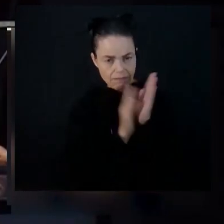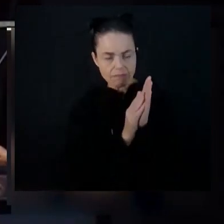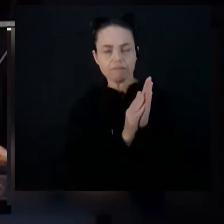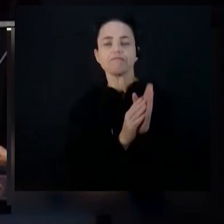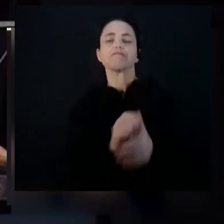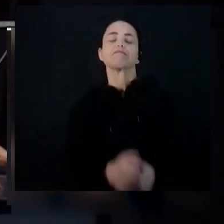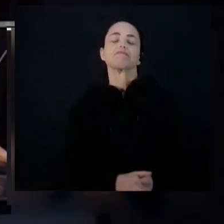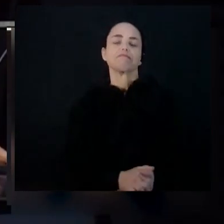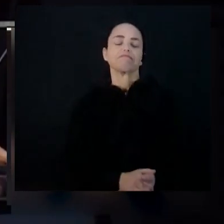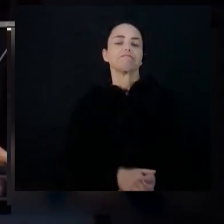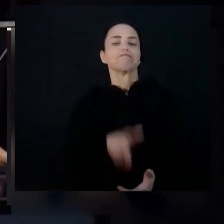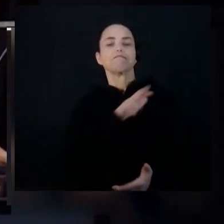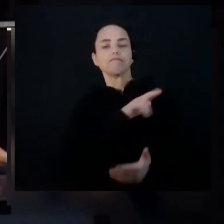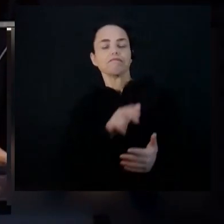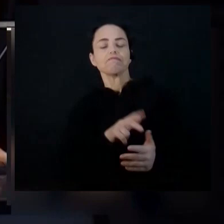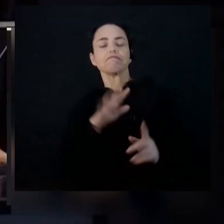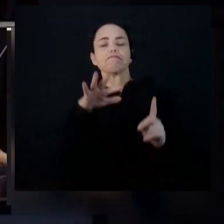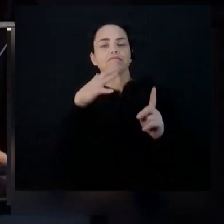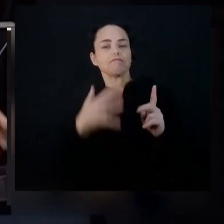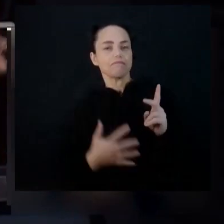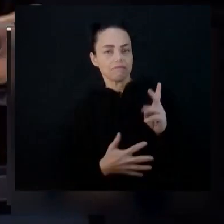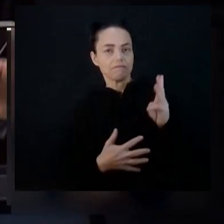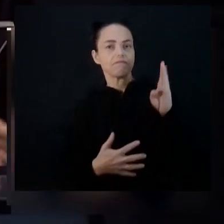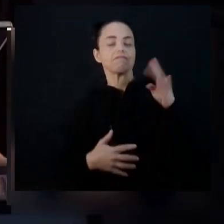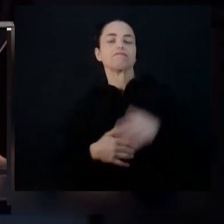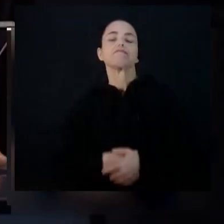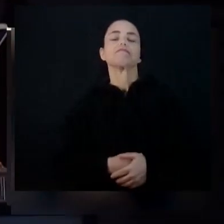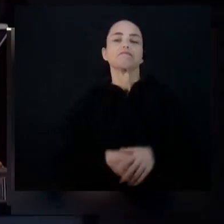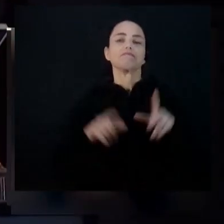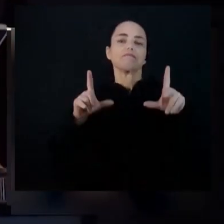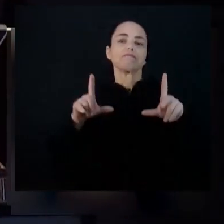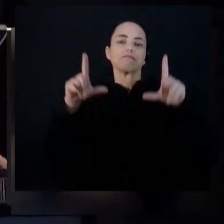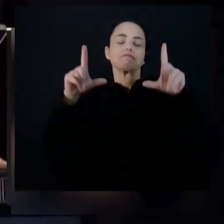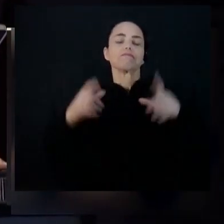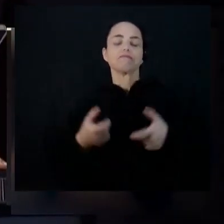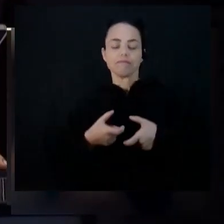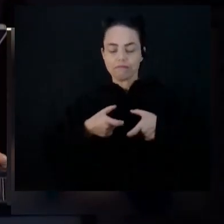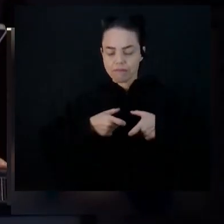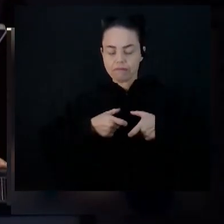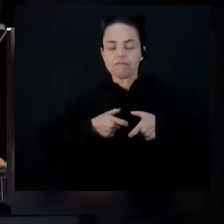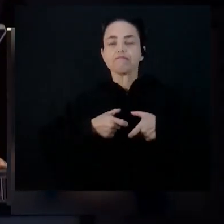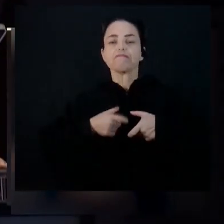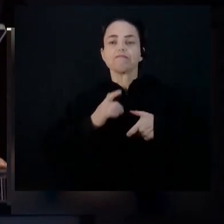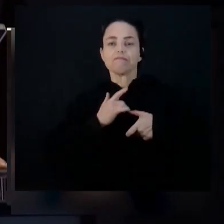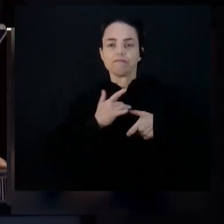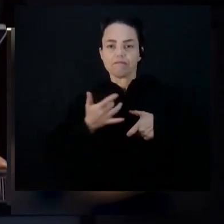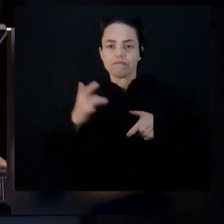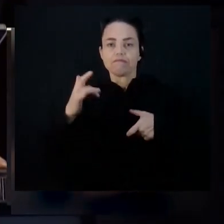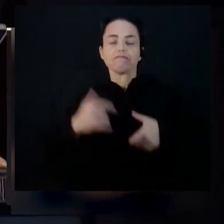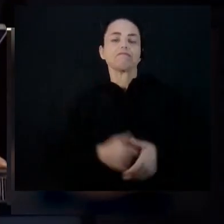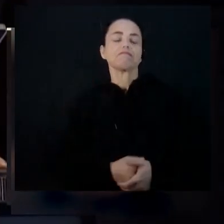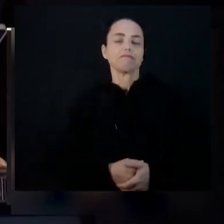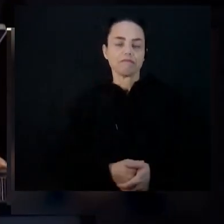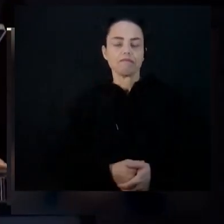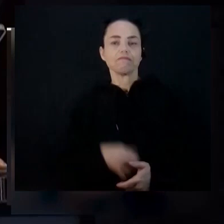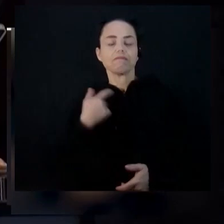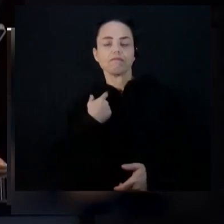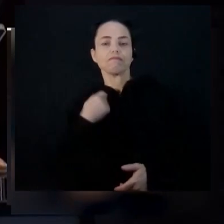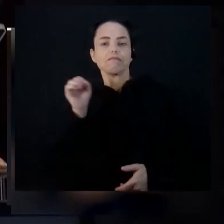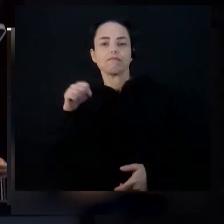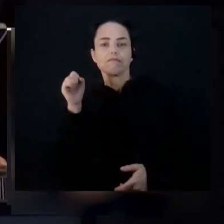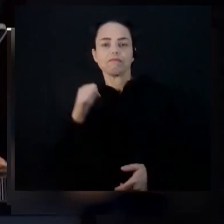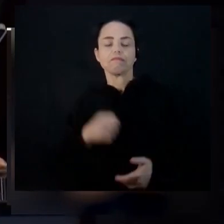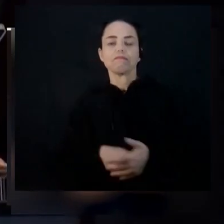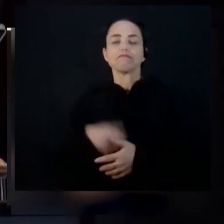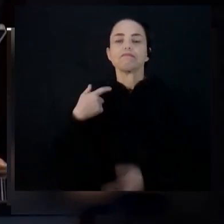algumas honrarias, diplomas de mérito, medalhas, e é muito importante que o SimSaúde tenha